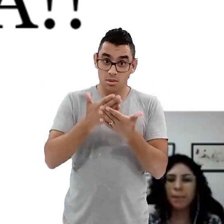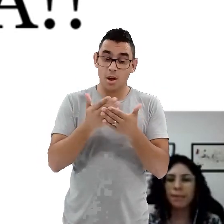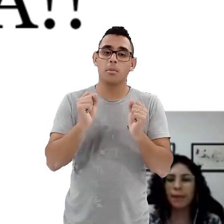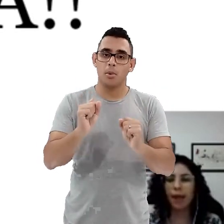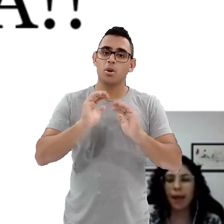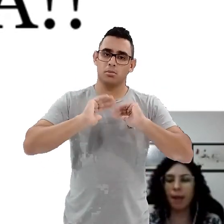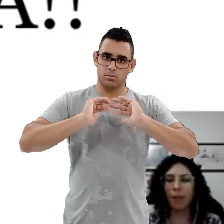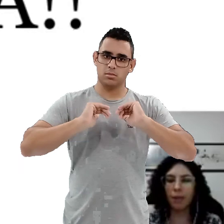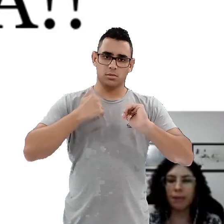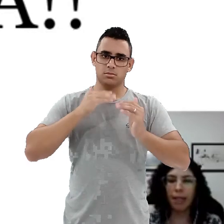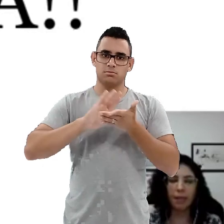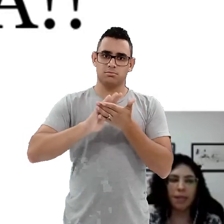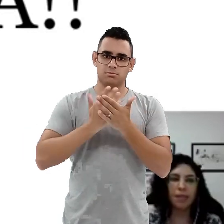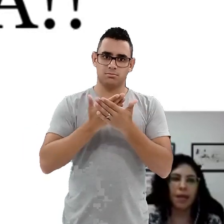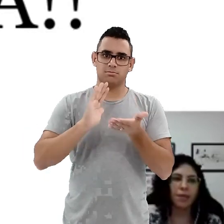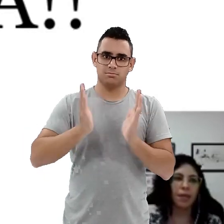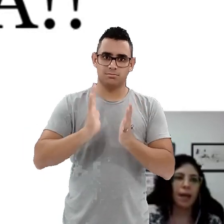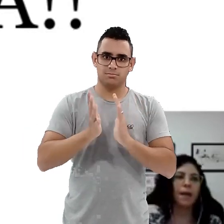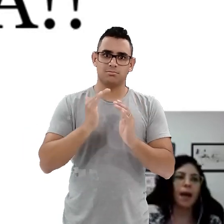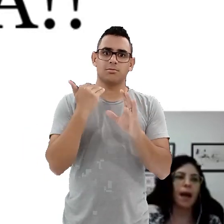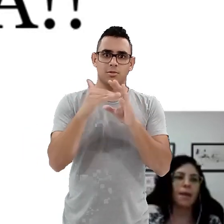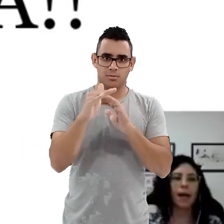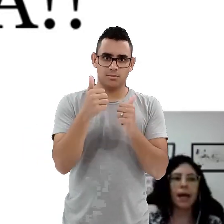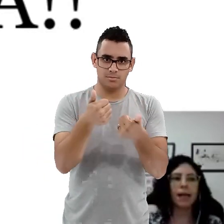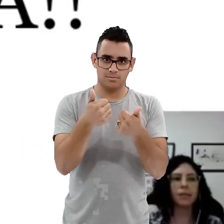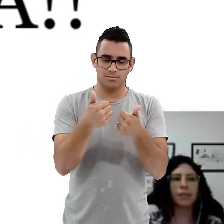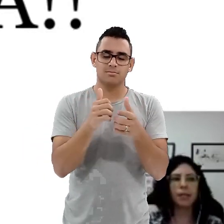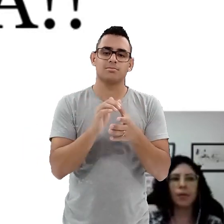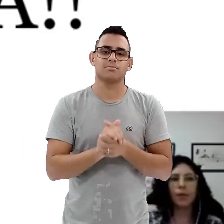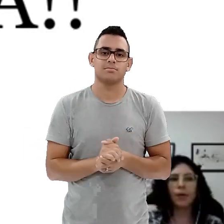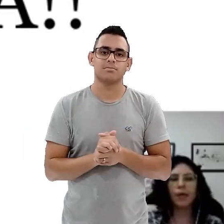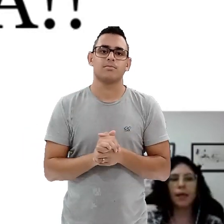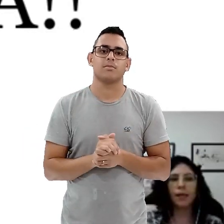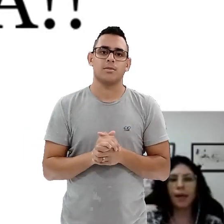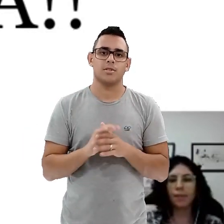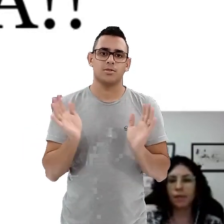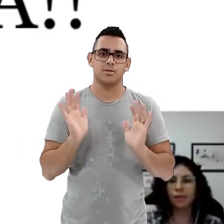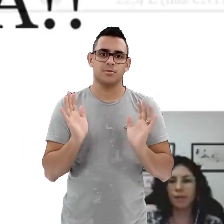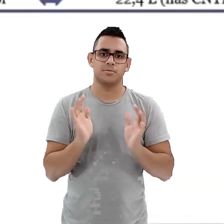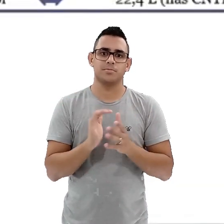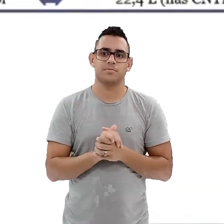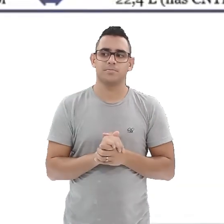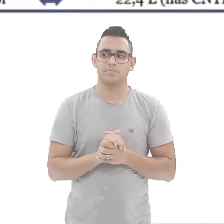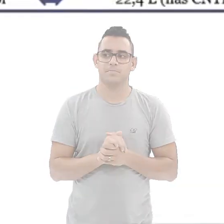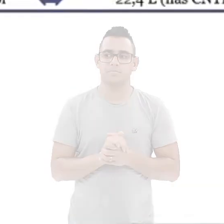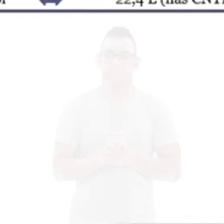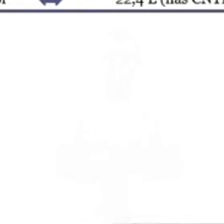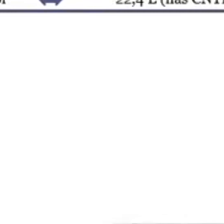dúvida podem mandar mensagem, tá? Abraços, se cuidem e até a próxima.